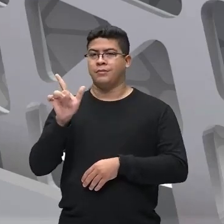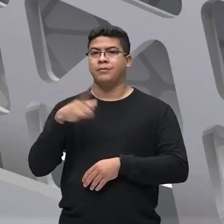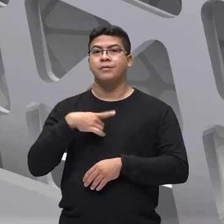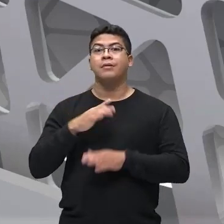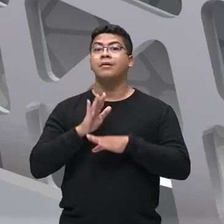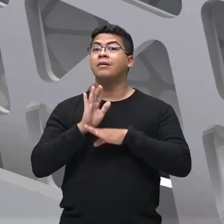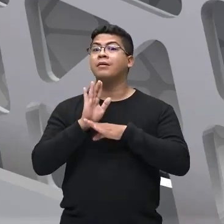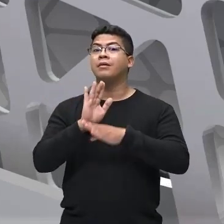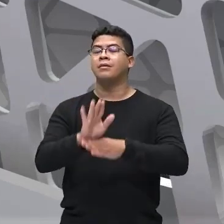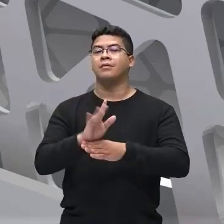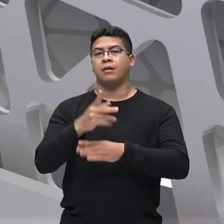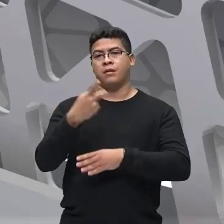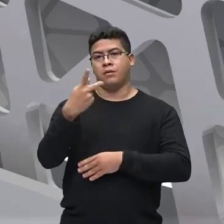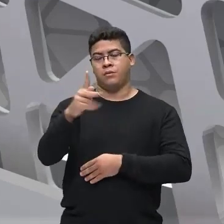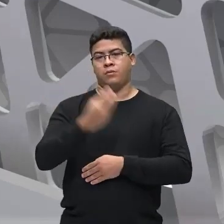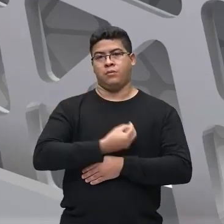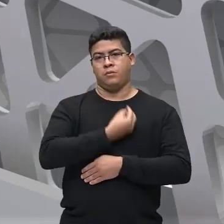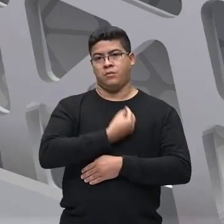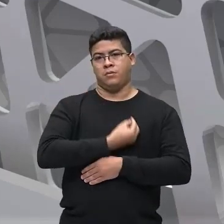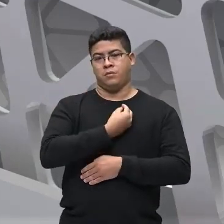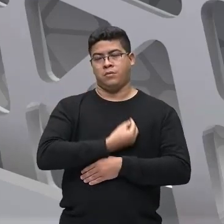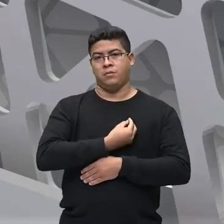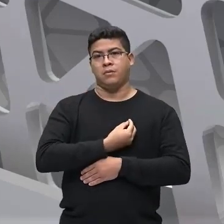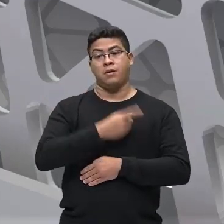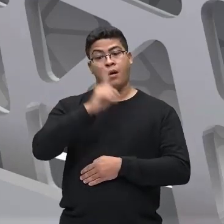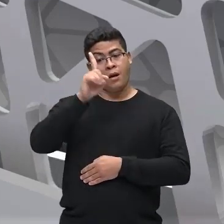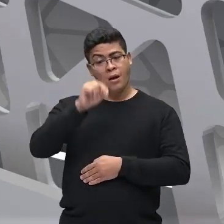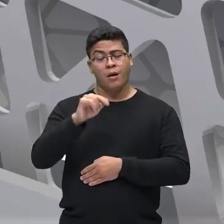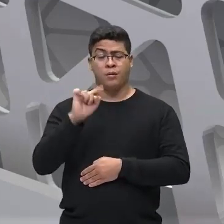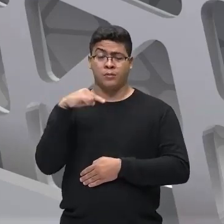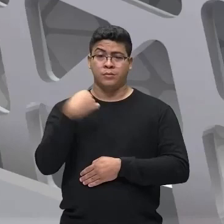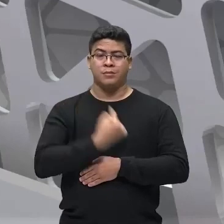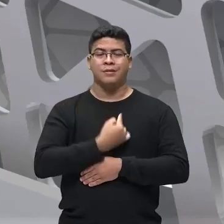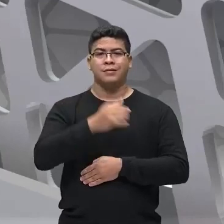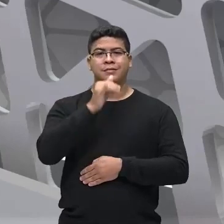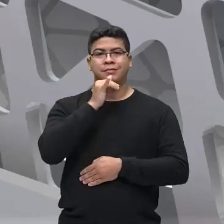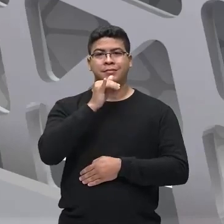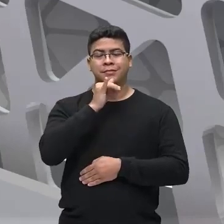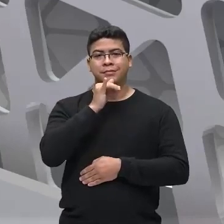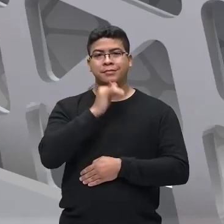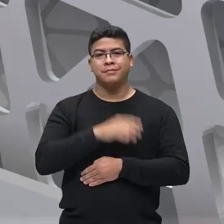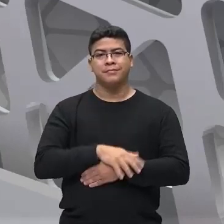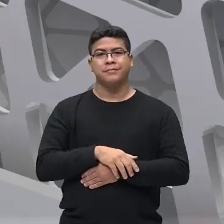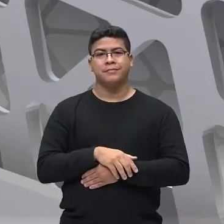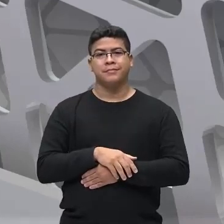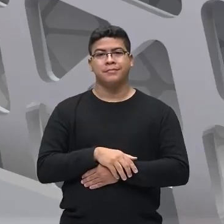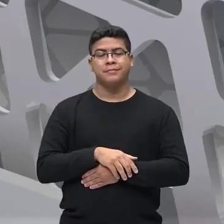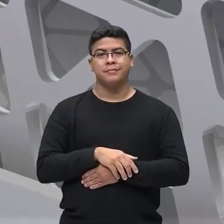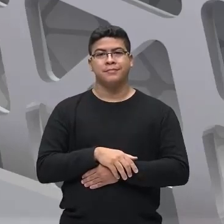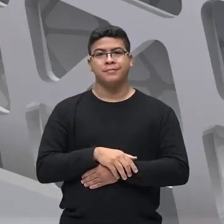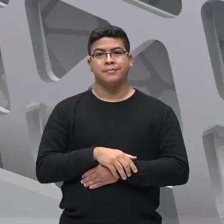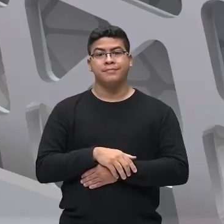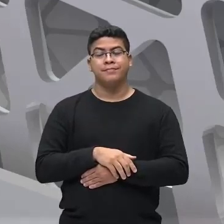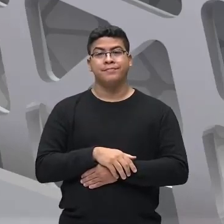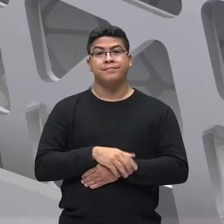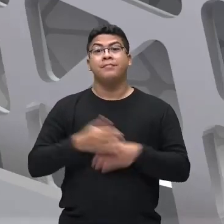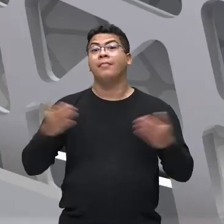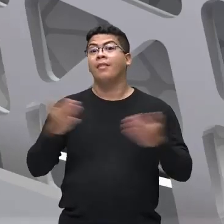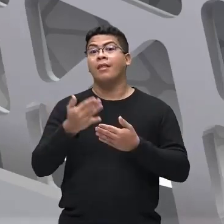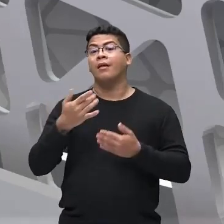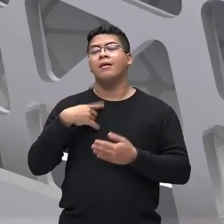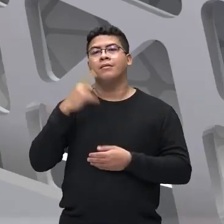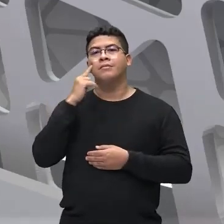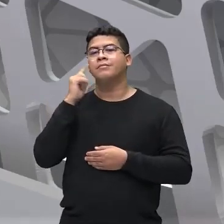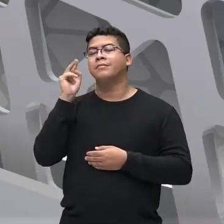sua vida. Esse é o nosso exemplo, certo? Do islamismo para vocês. E agora nós vamos para